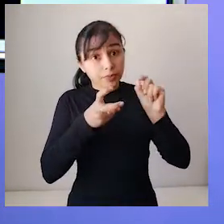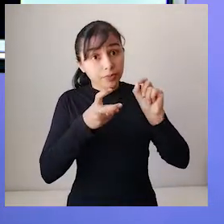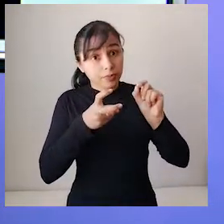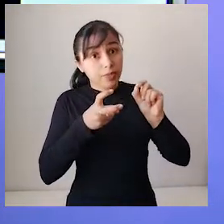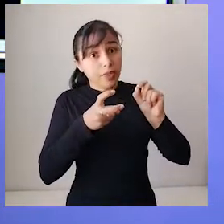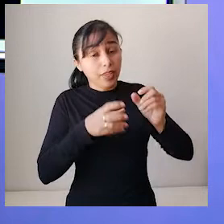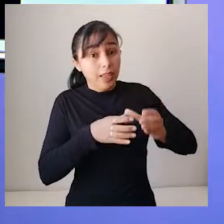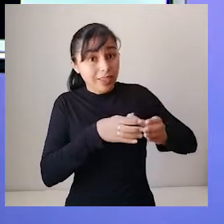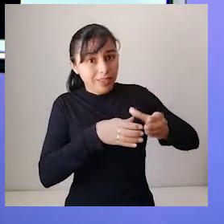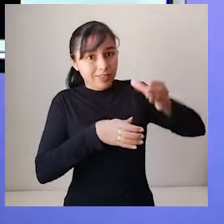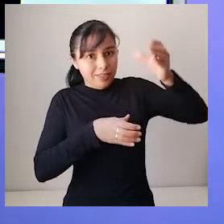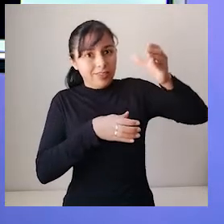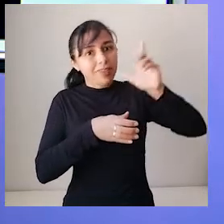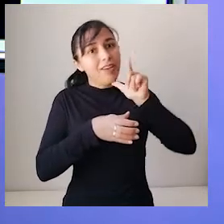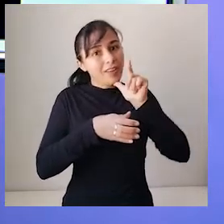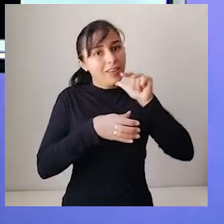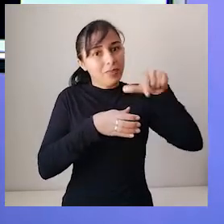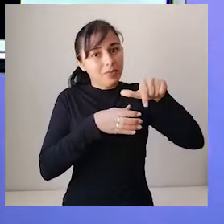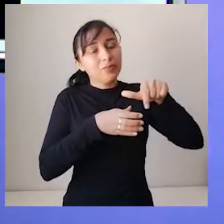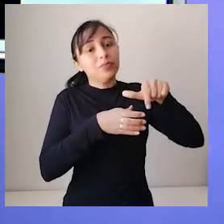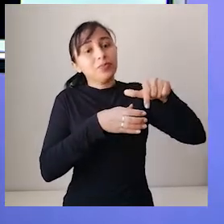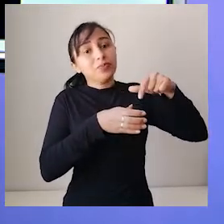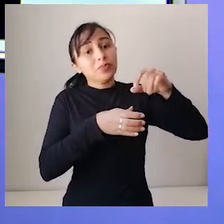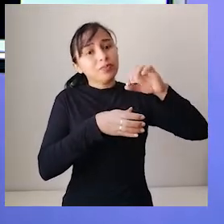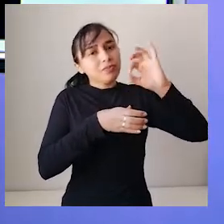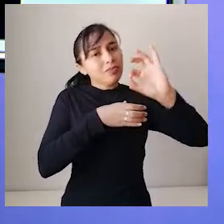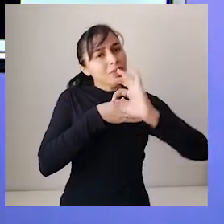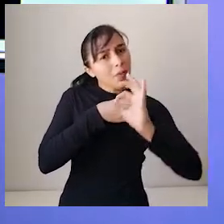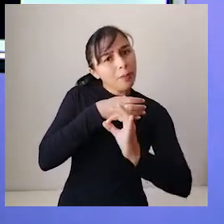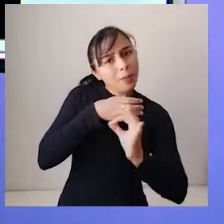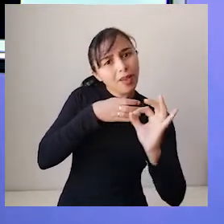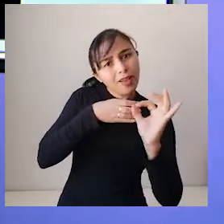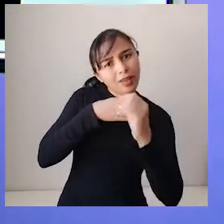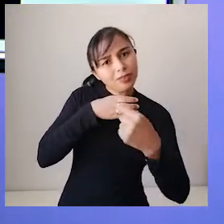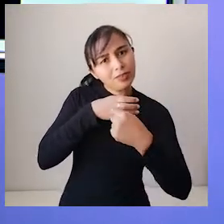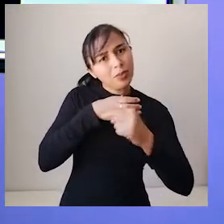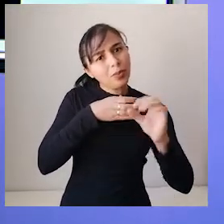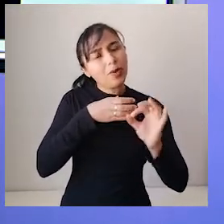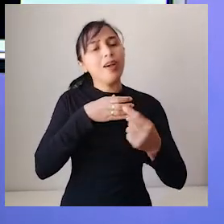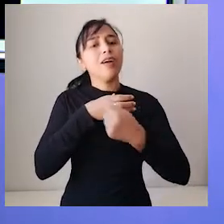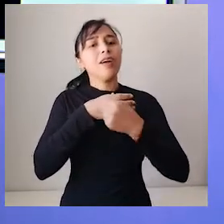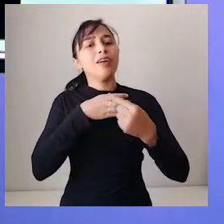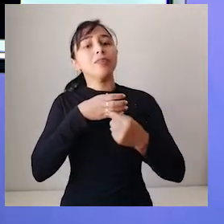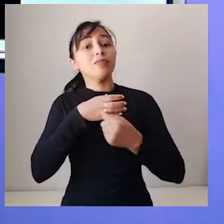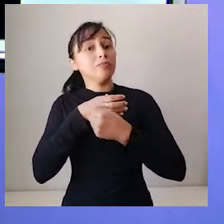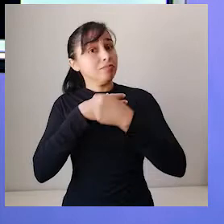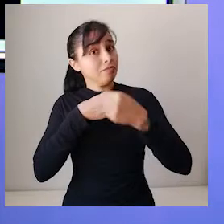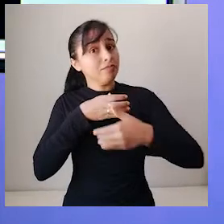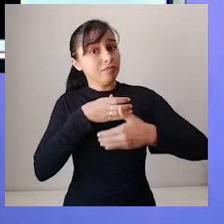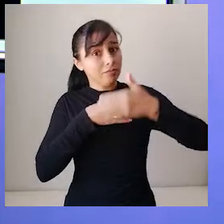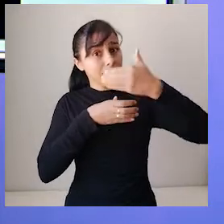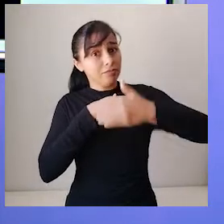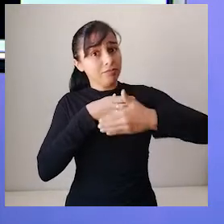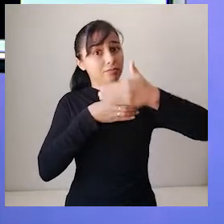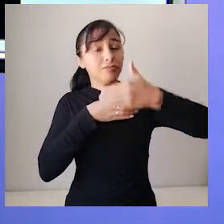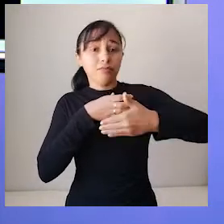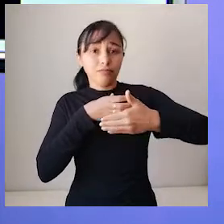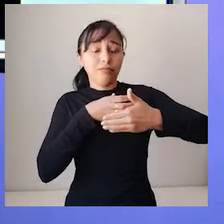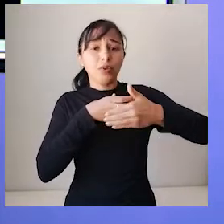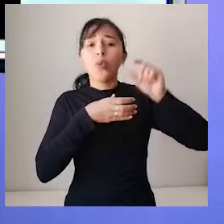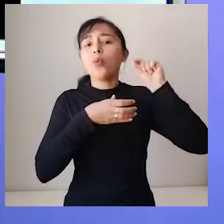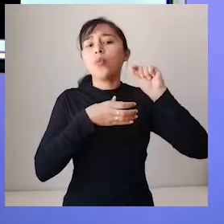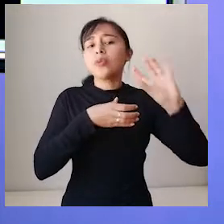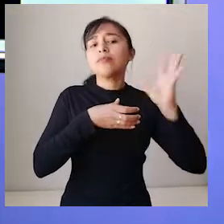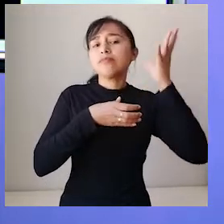em cima da mesa que se formam pequenas gotículas por fora do recipiente. O